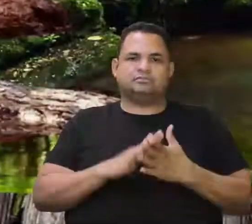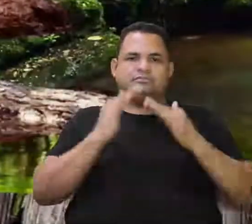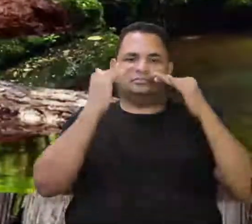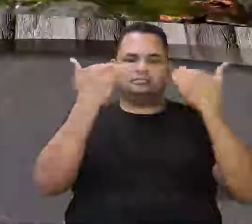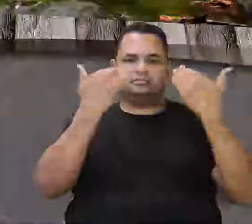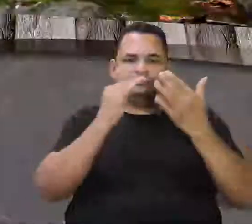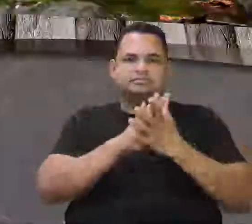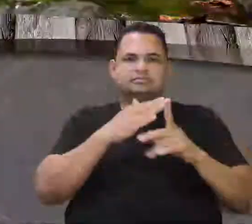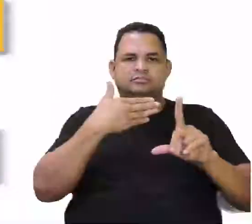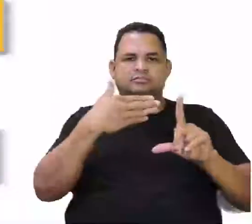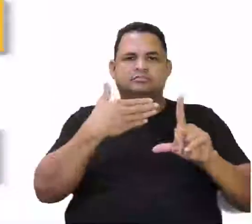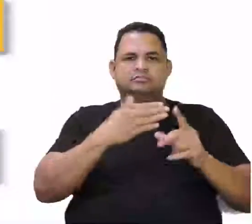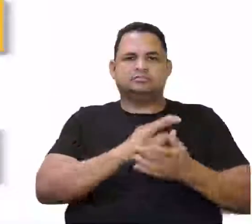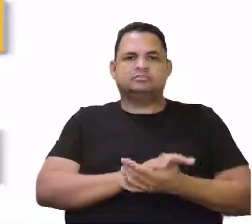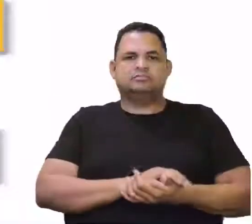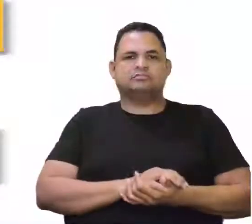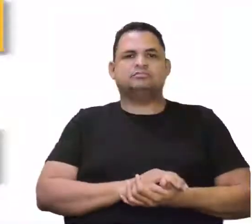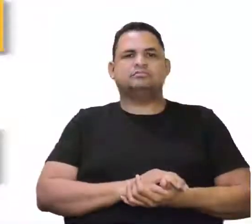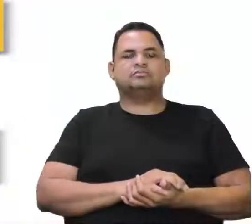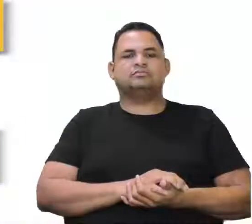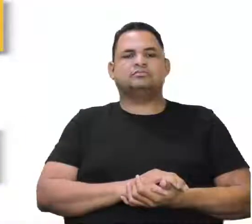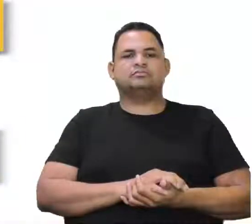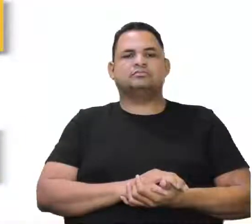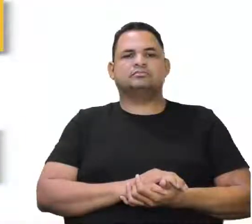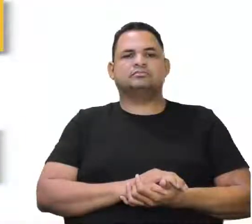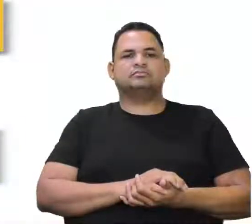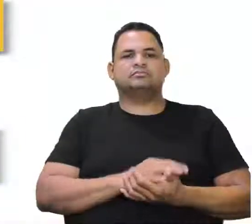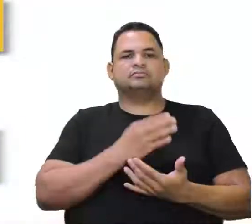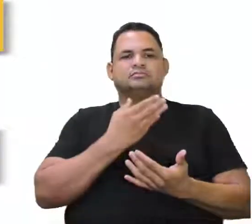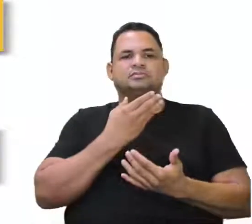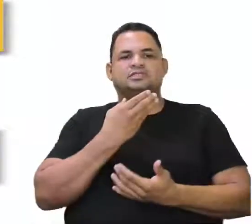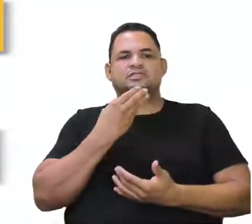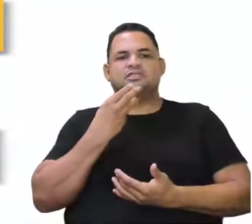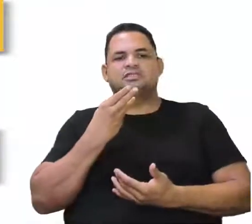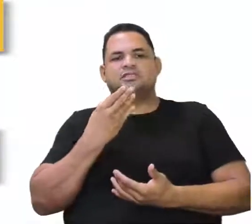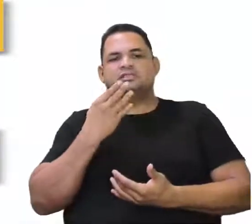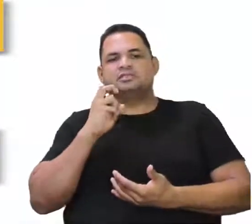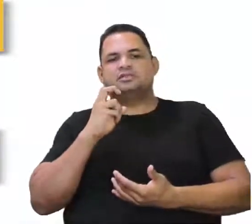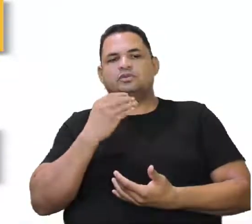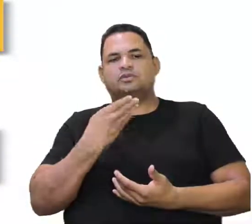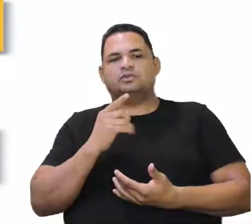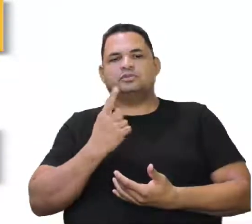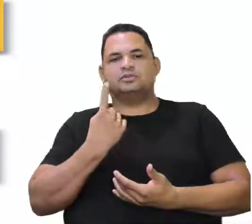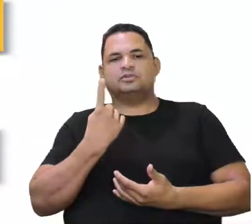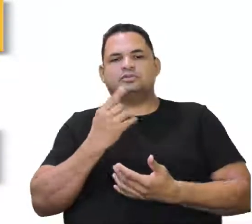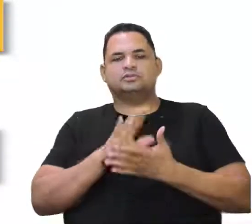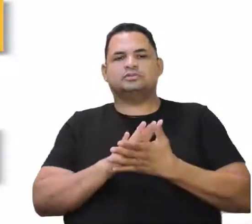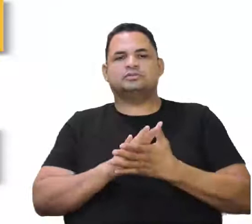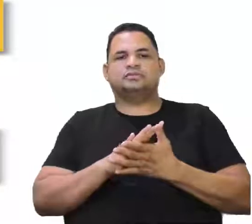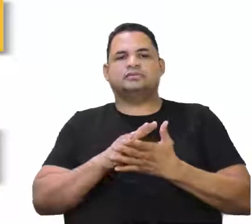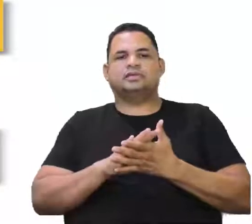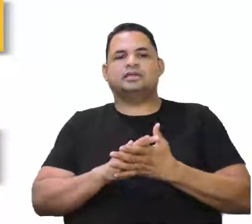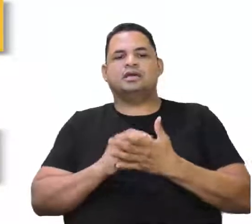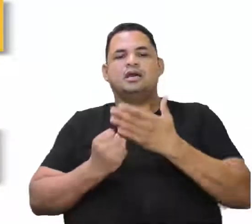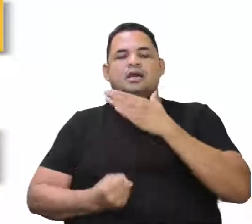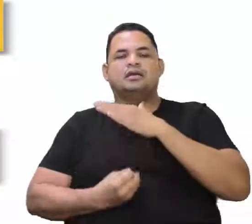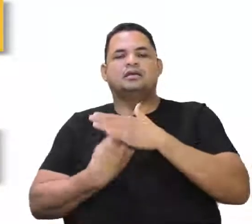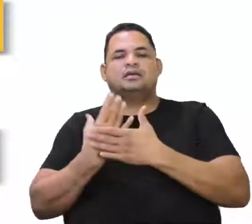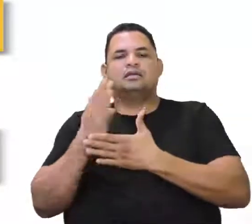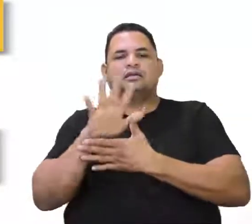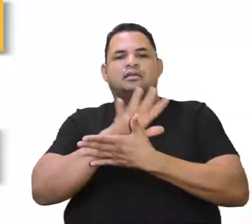ligado. Joga lá no quadro, o que a gente vai ter então? Aula 54.1. Nós vamos falar de novo de ecologia,